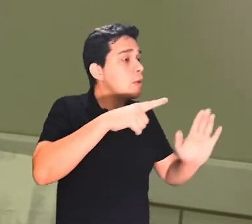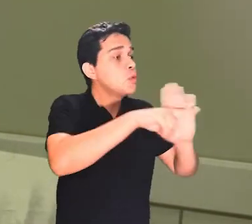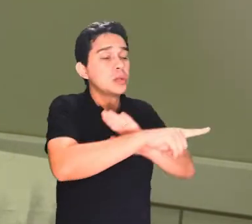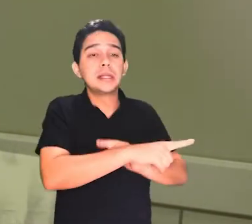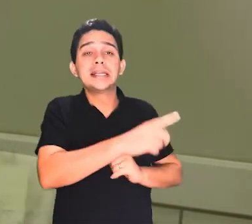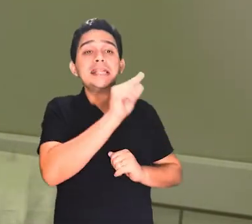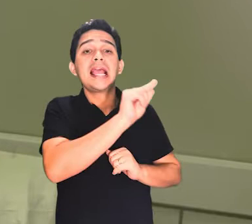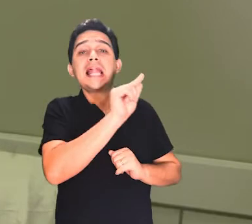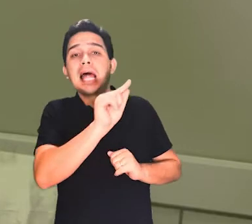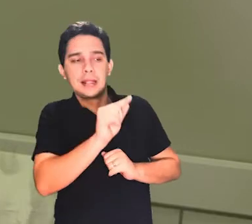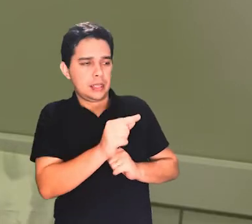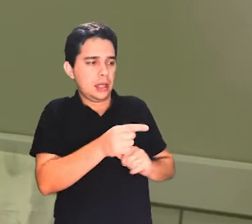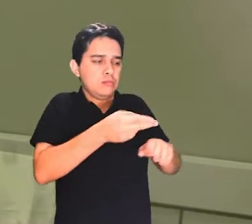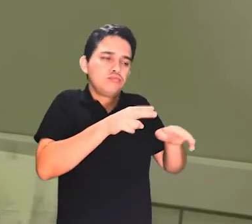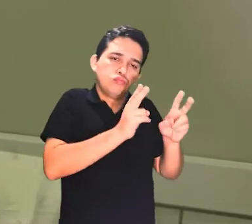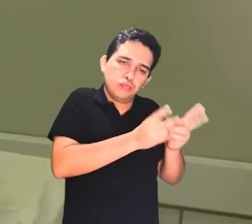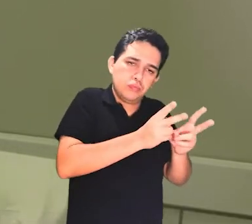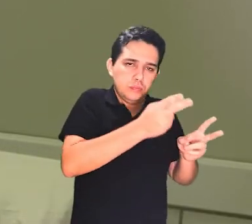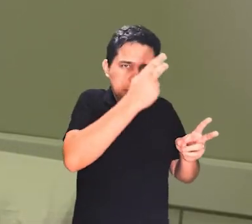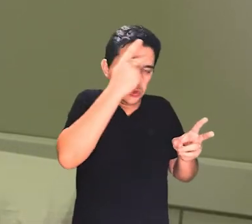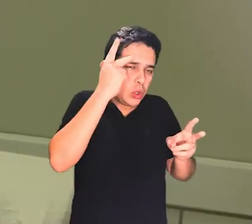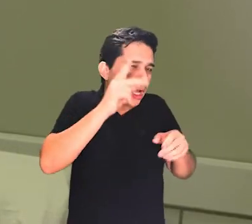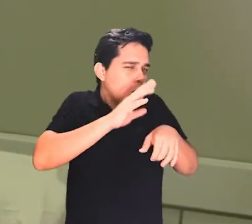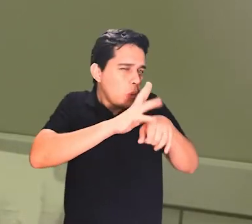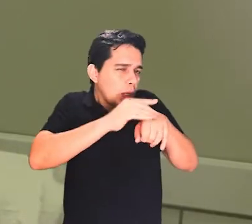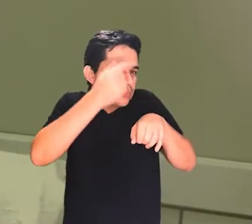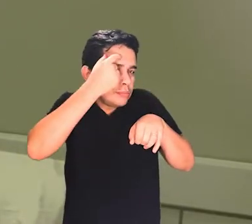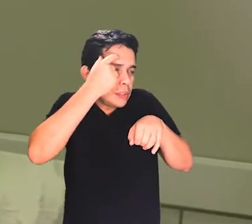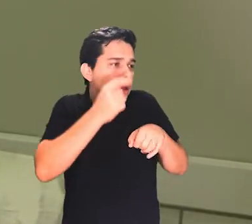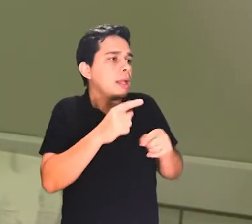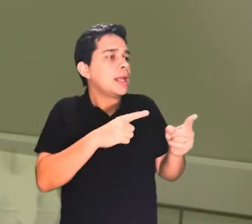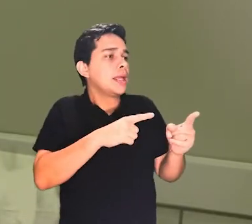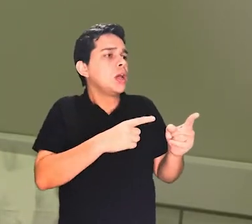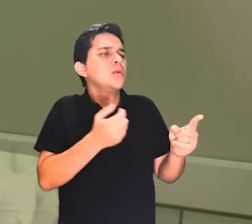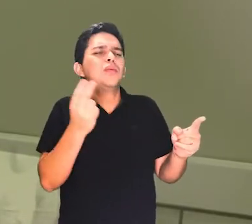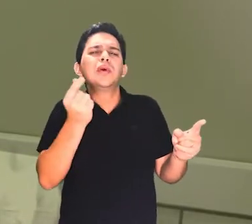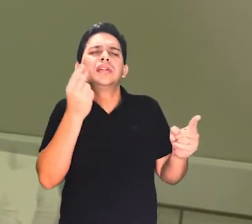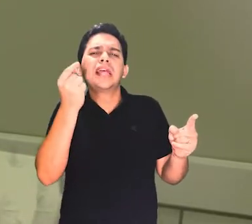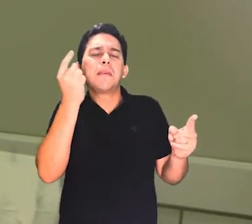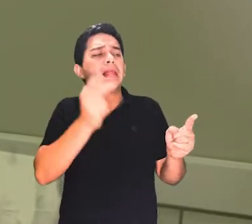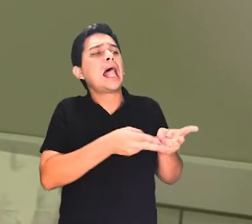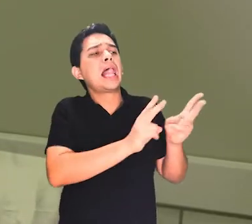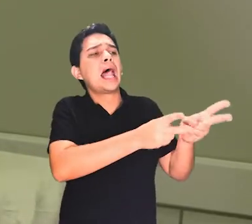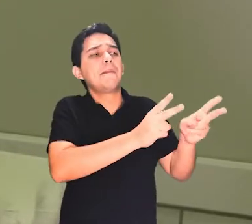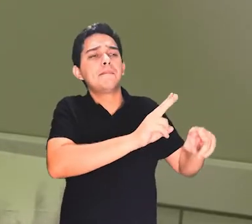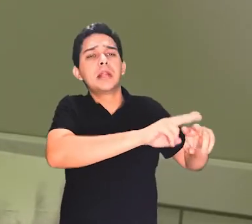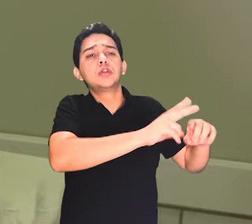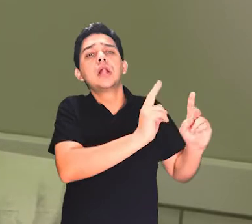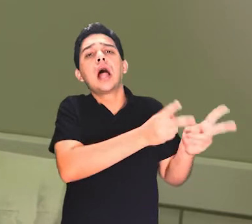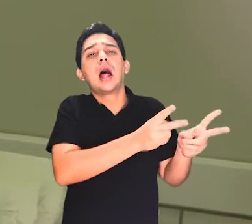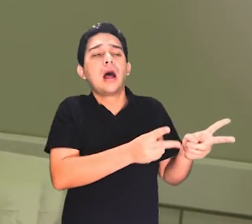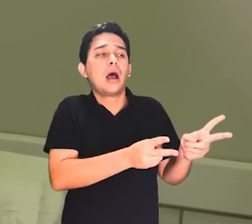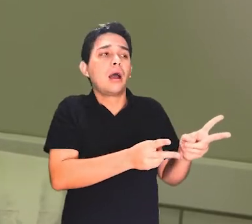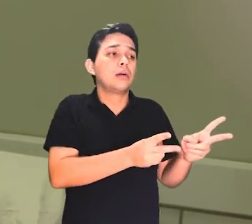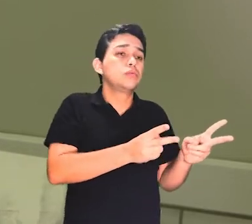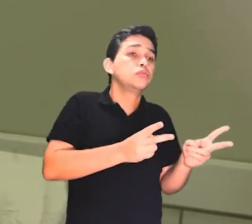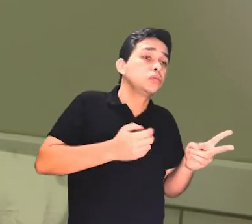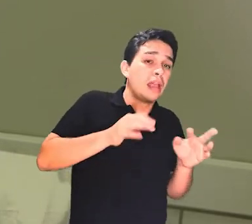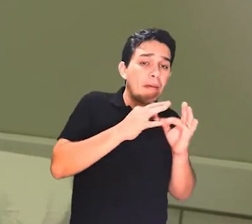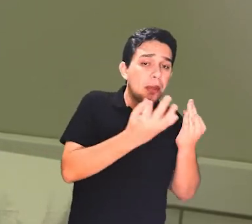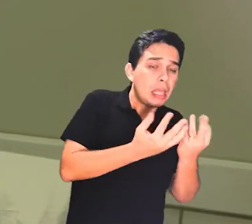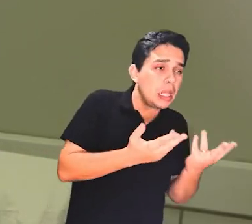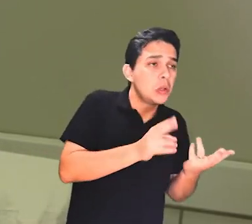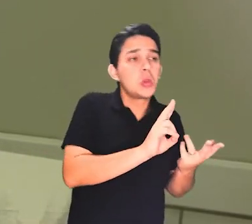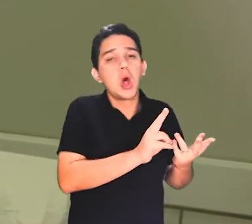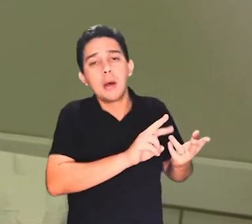clínico institucional, ele é o ponto de partida para que se possa mapear a situação dentro dessas instituições psiquiátricas e aí